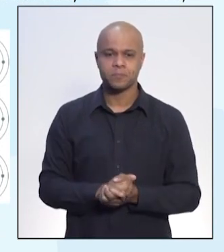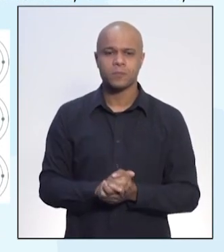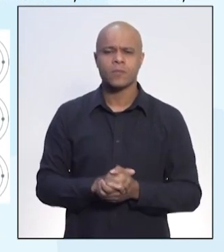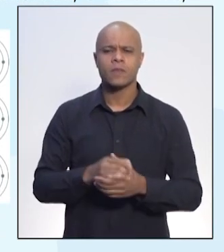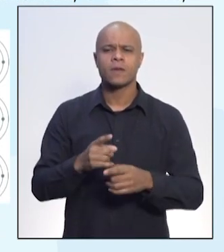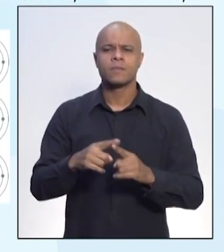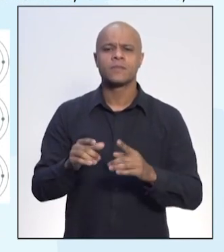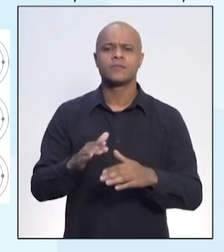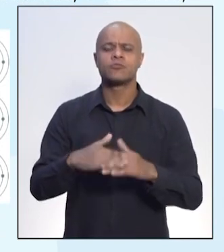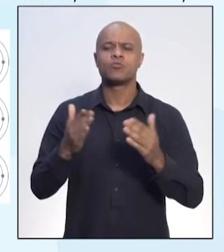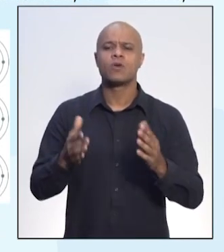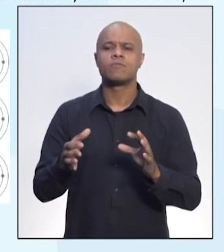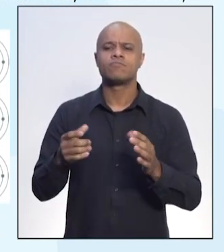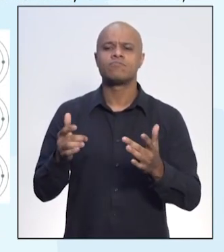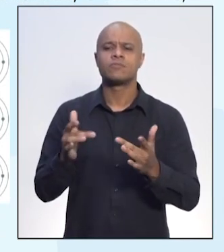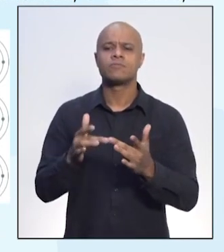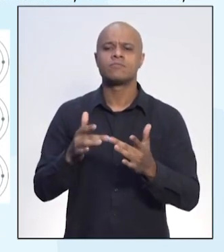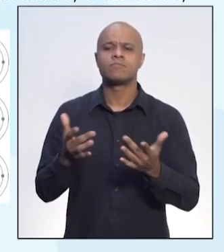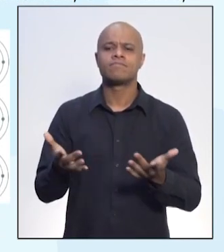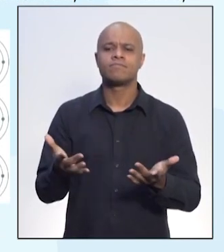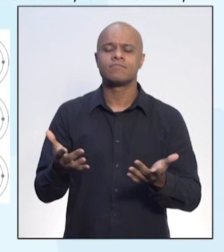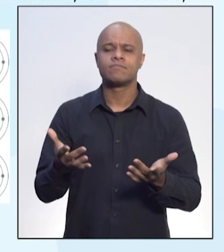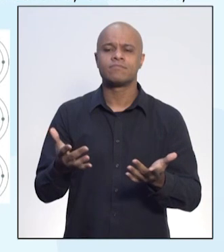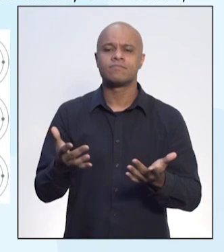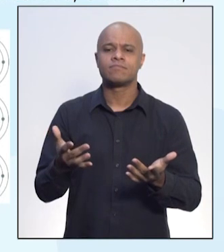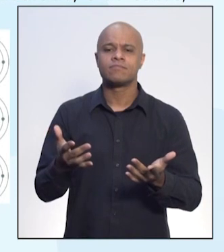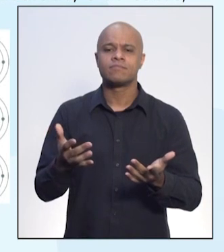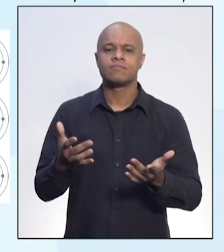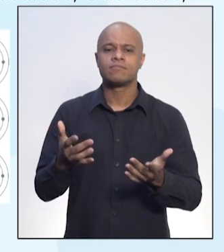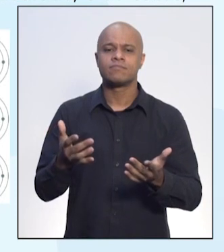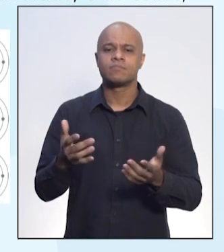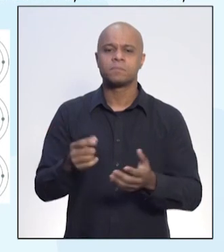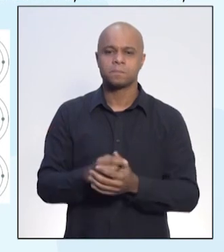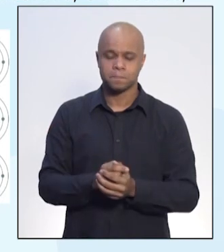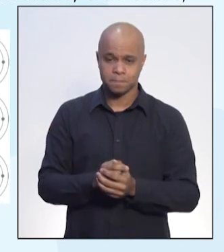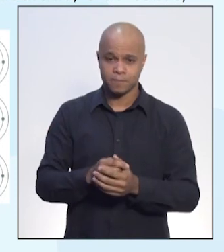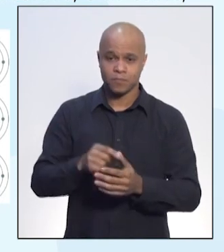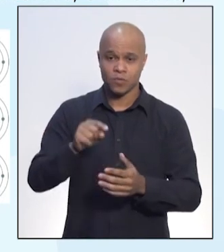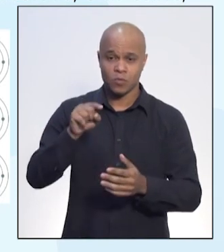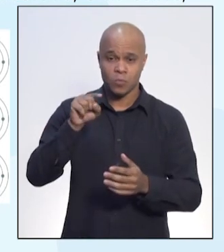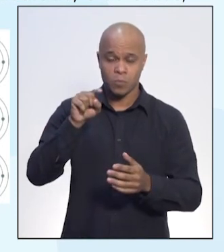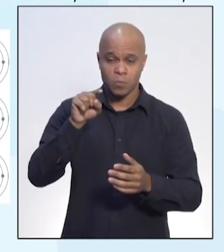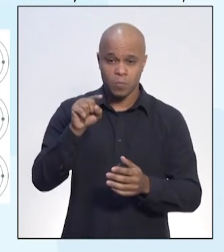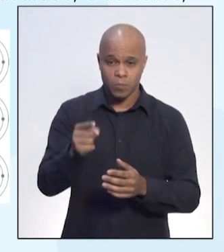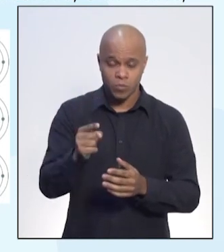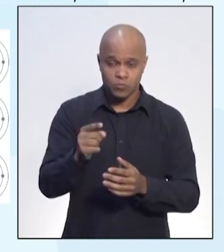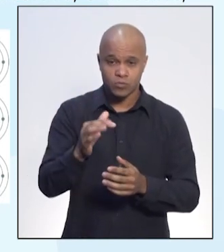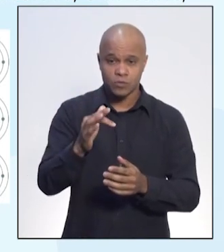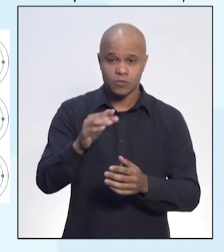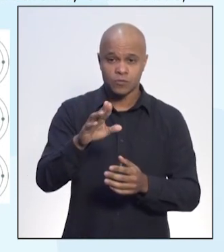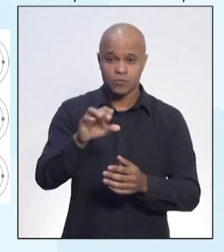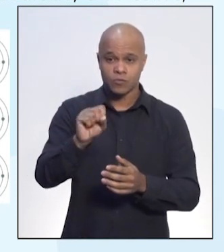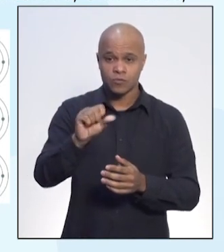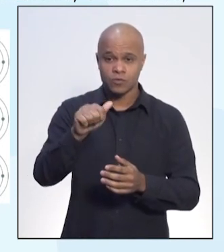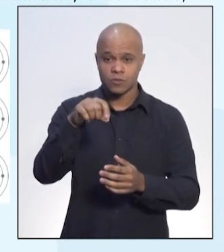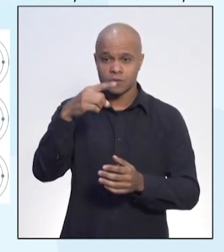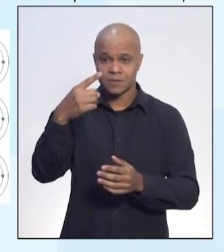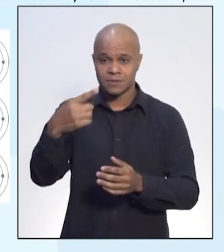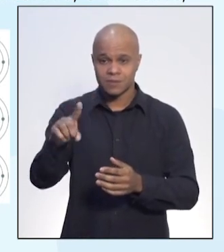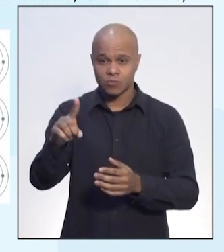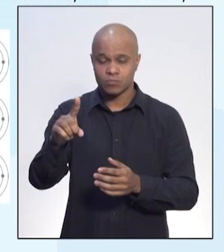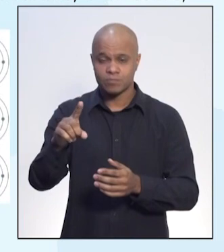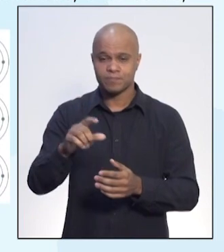em comum com a ligação iônica? São os elevados pontos de fusão e de ebulição.